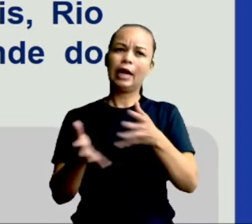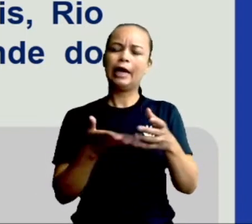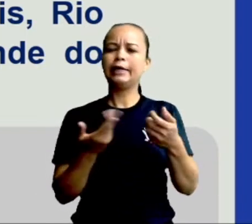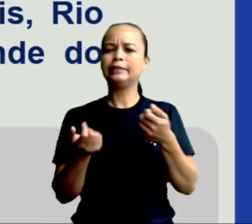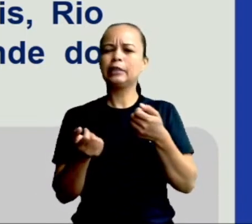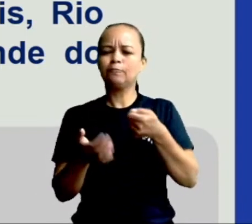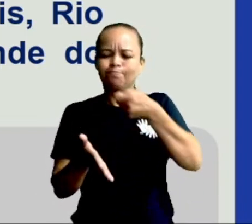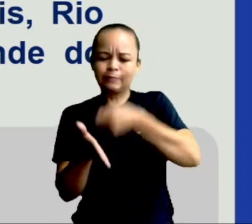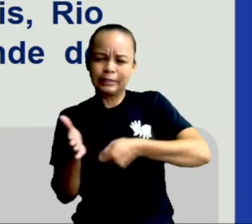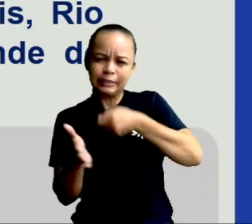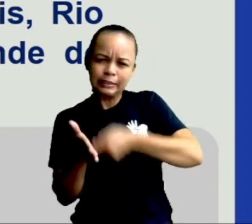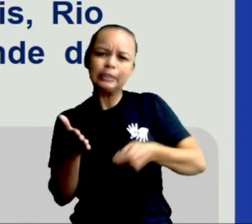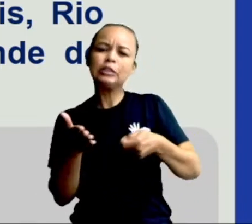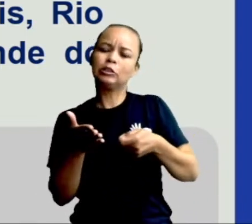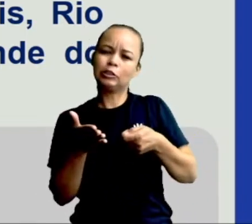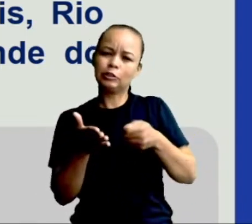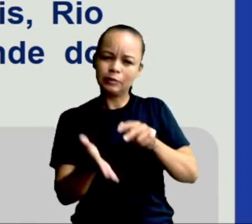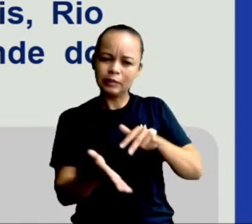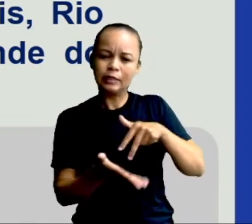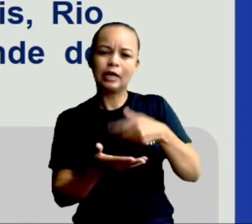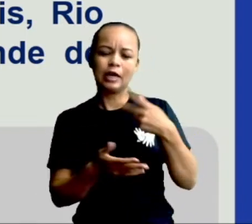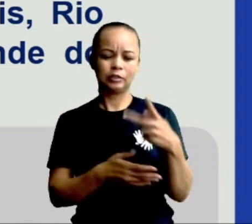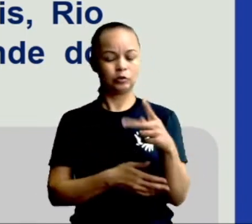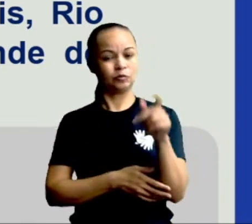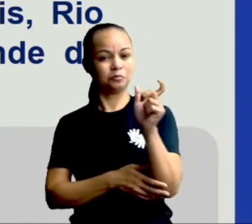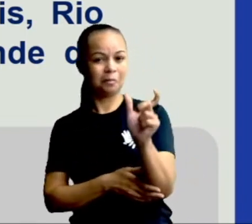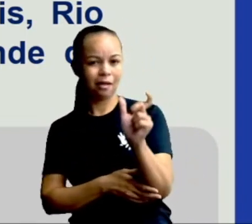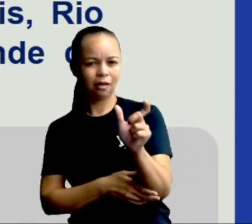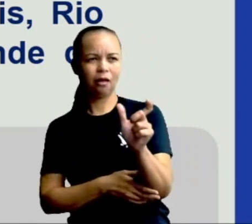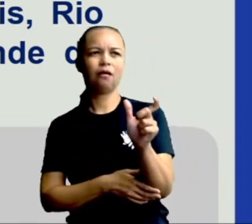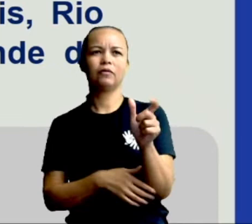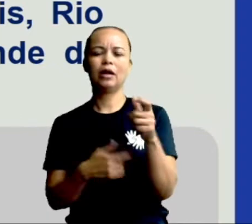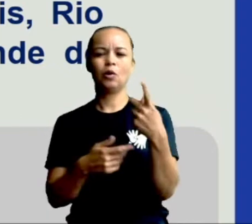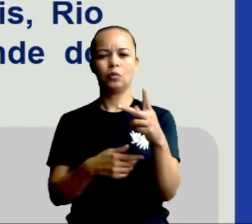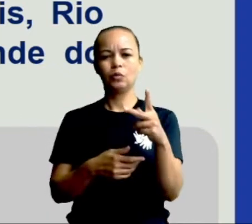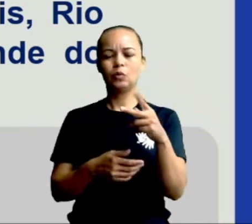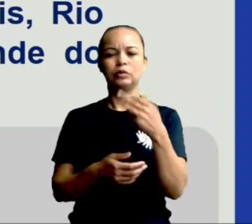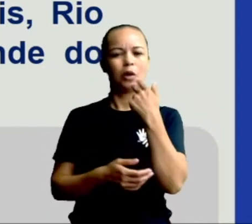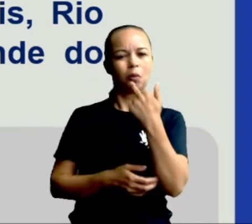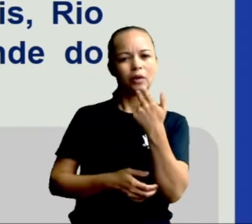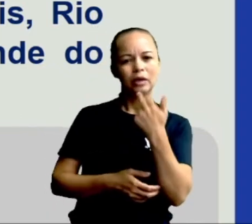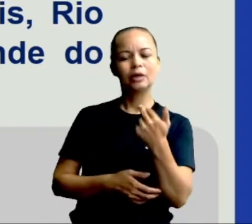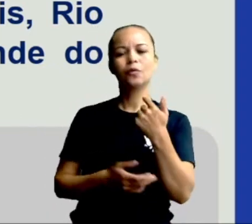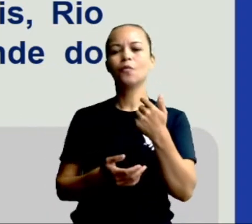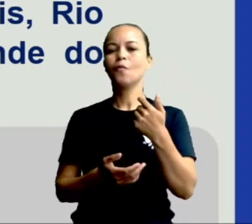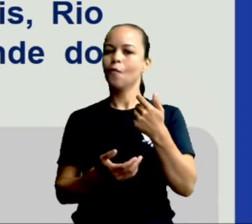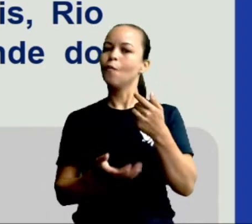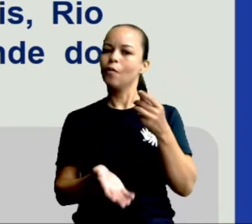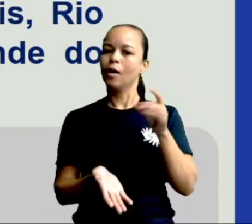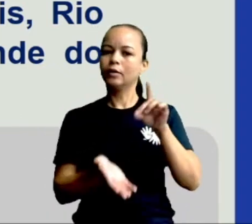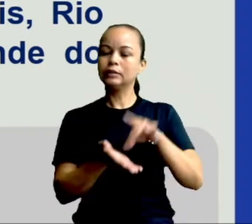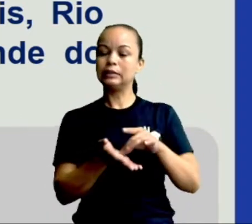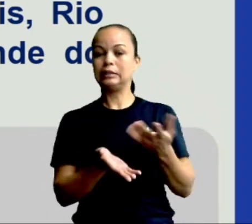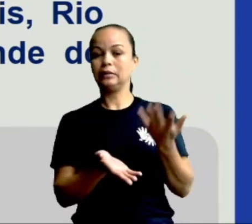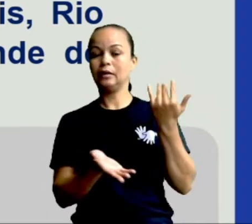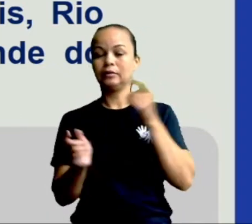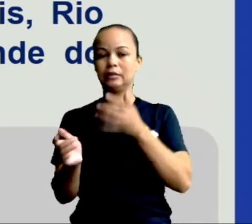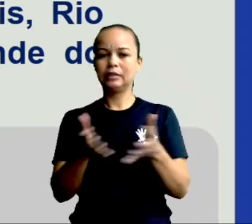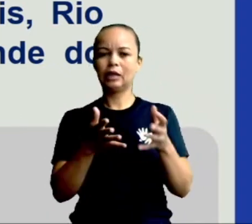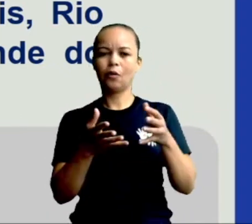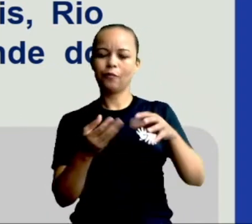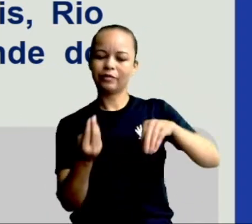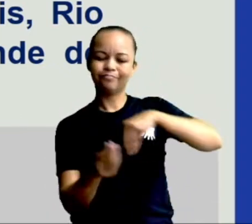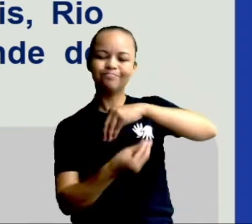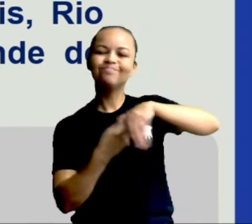resistem, prevalecendo as suas palavras, o seu idioma de origem. Então, essa língua ela vai se